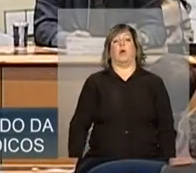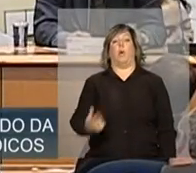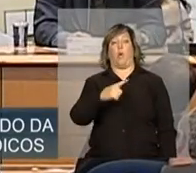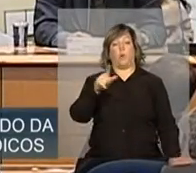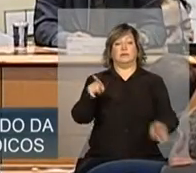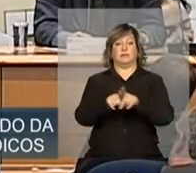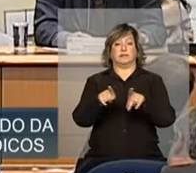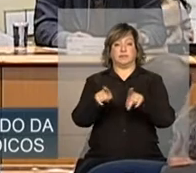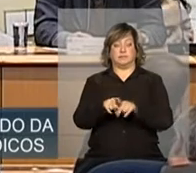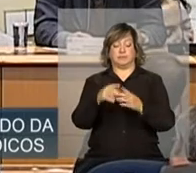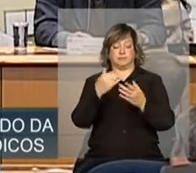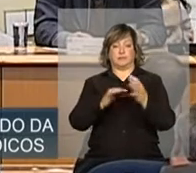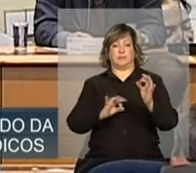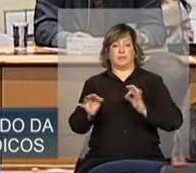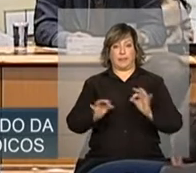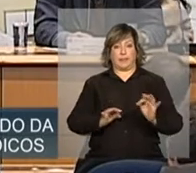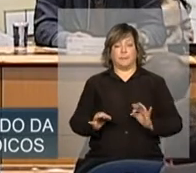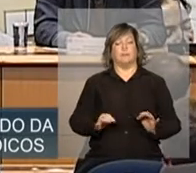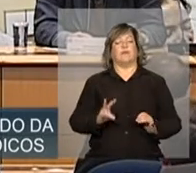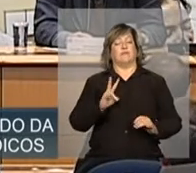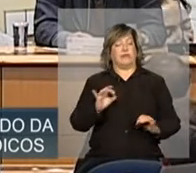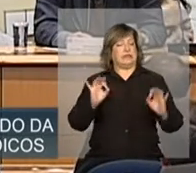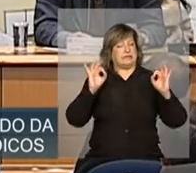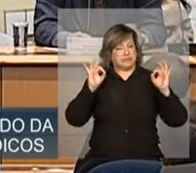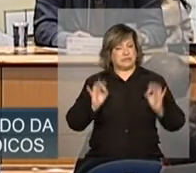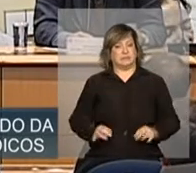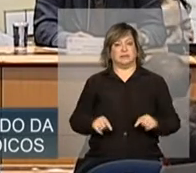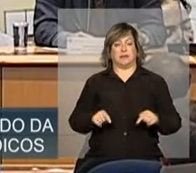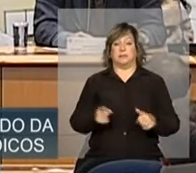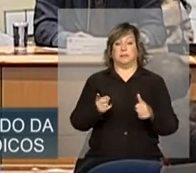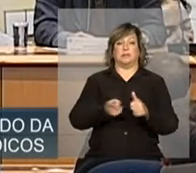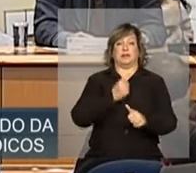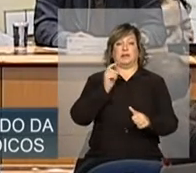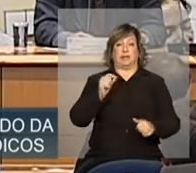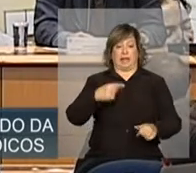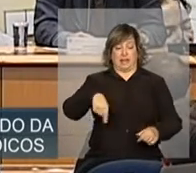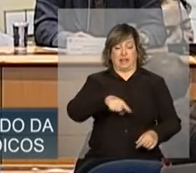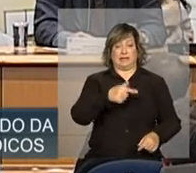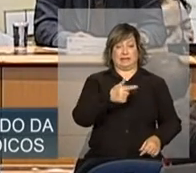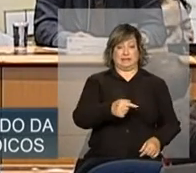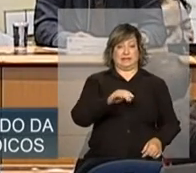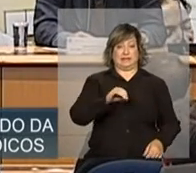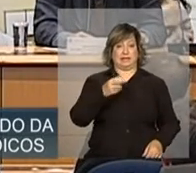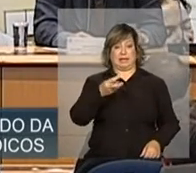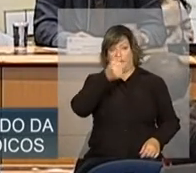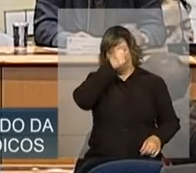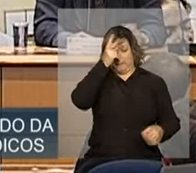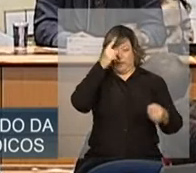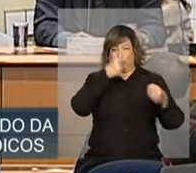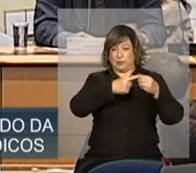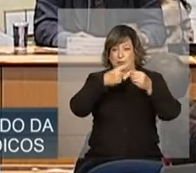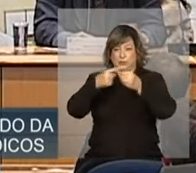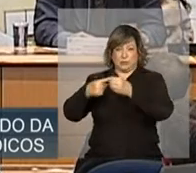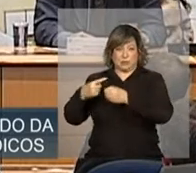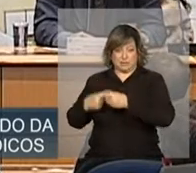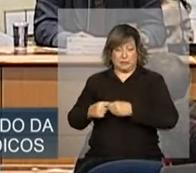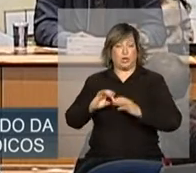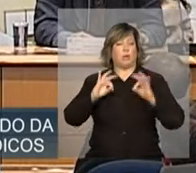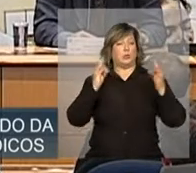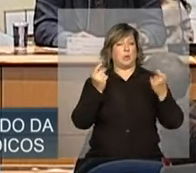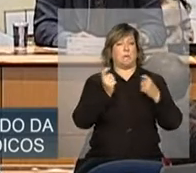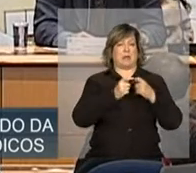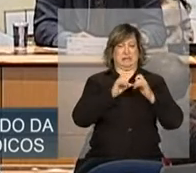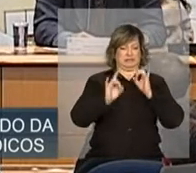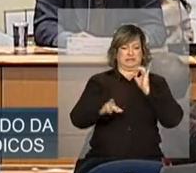de cooperação será exatamente em primeiro lugar esse 703 municípios que